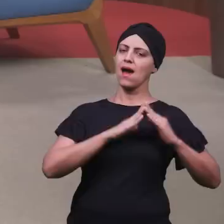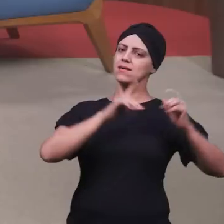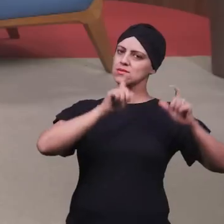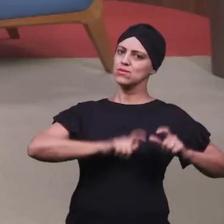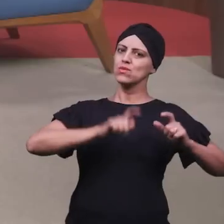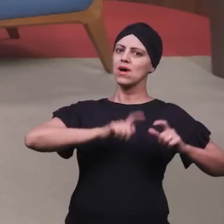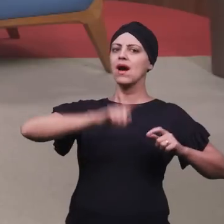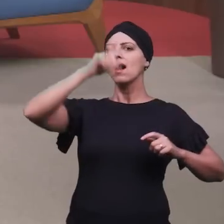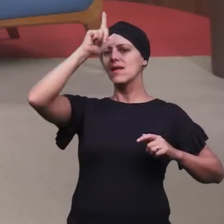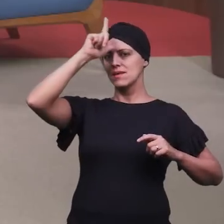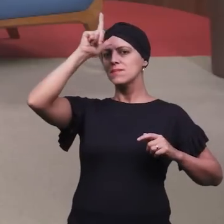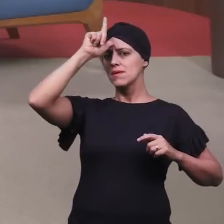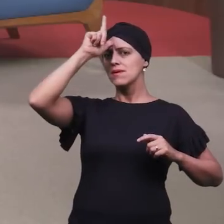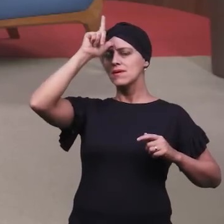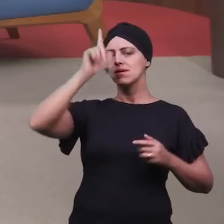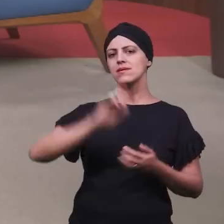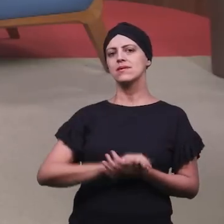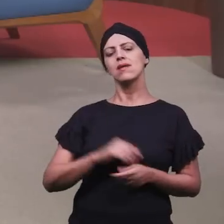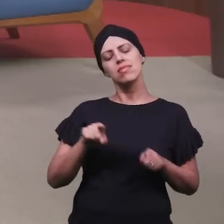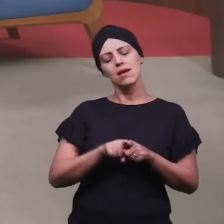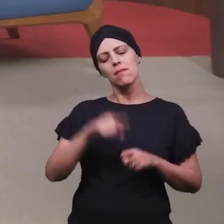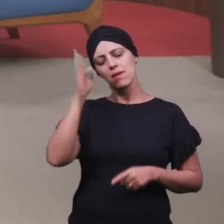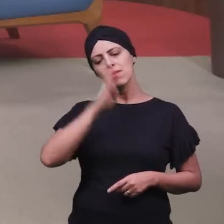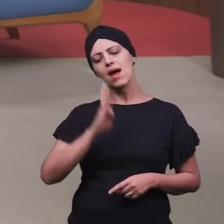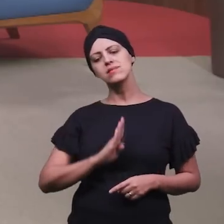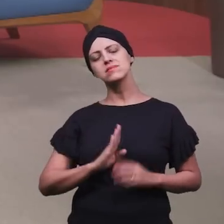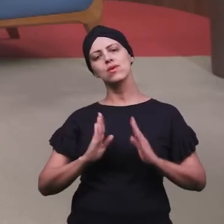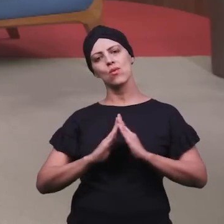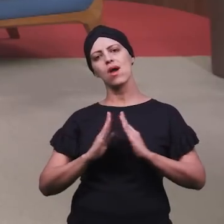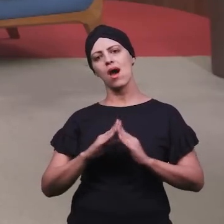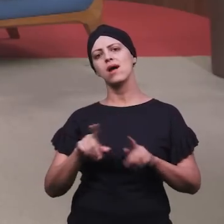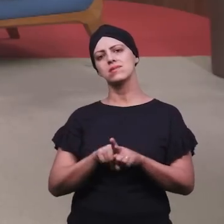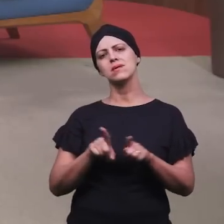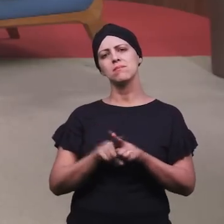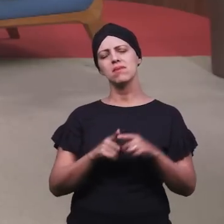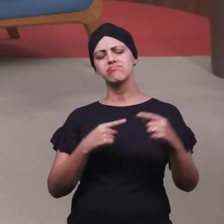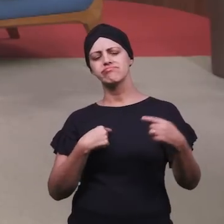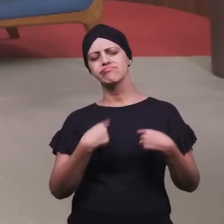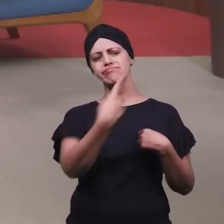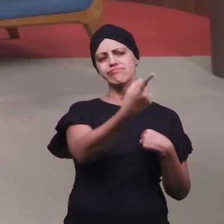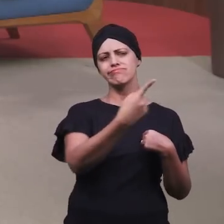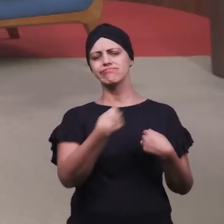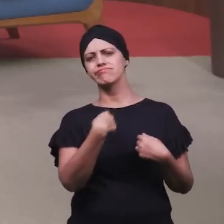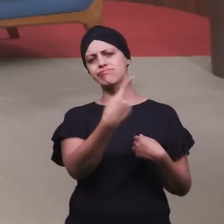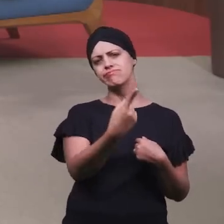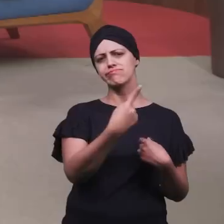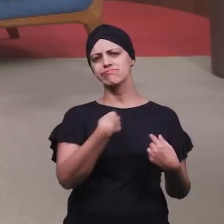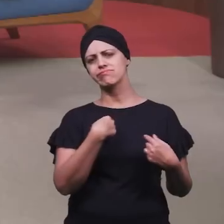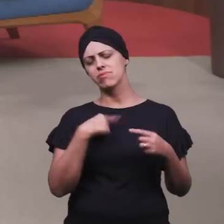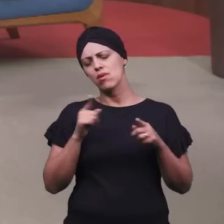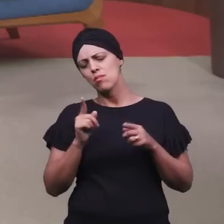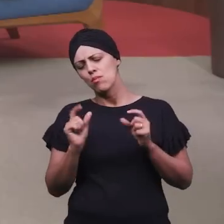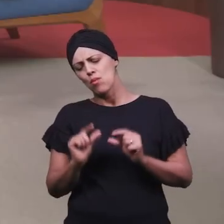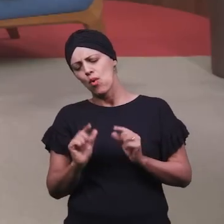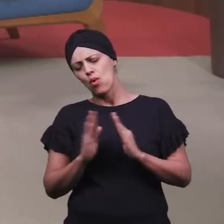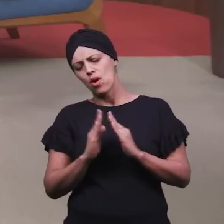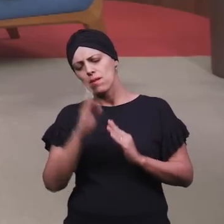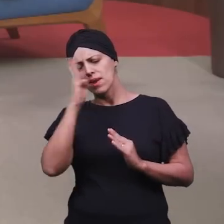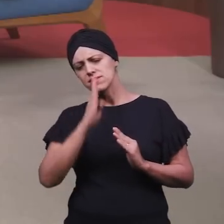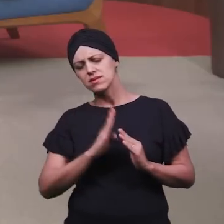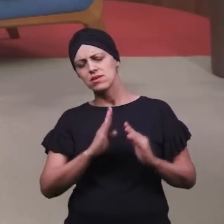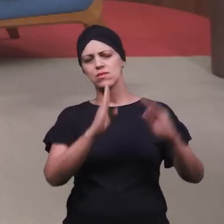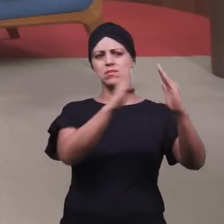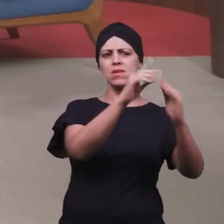Alemanha, né? E no Brasil. E no Brasil. Eu intervalo os períodos, né? Momentos no Brasil, momentos na Alemanha,